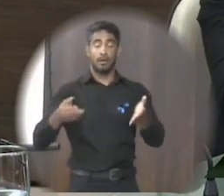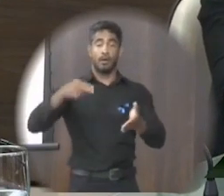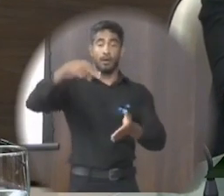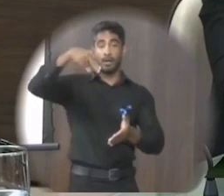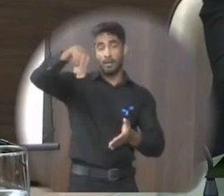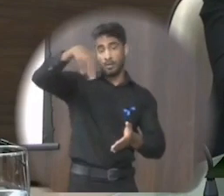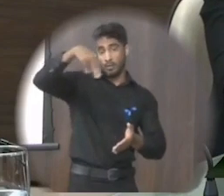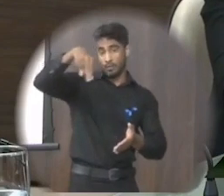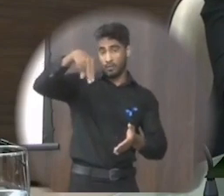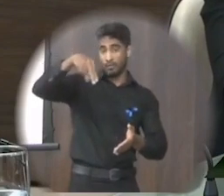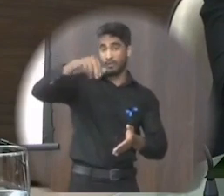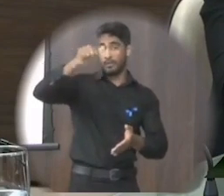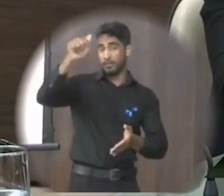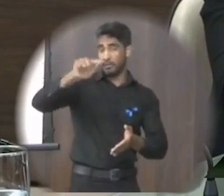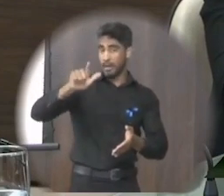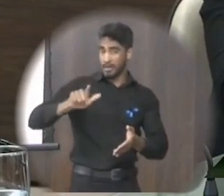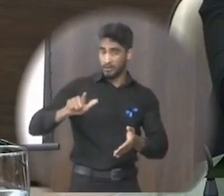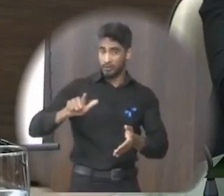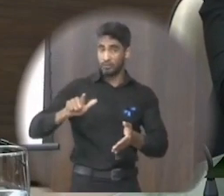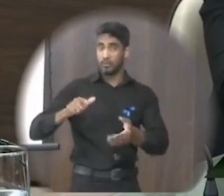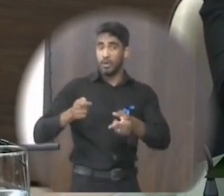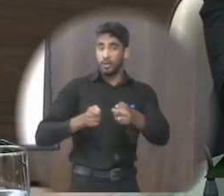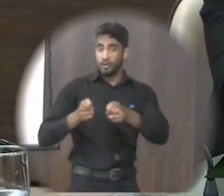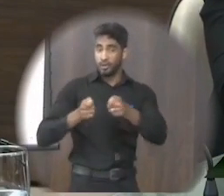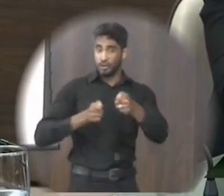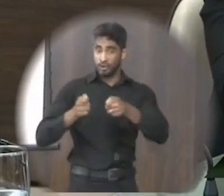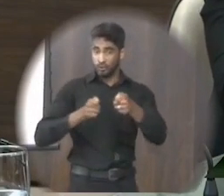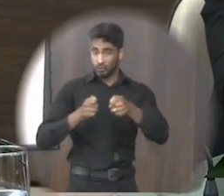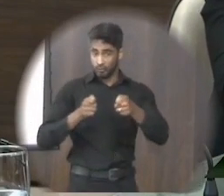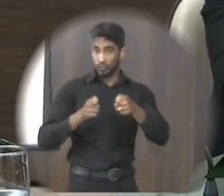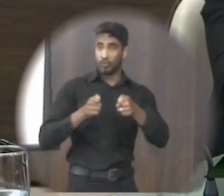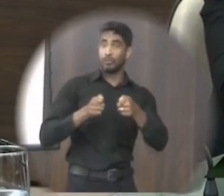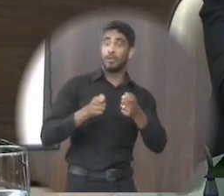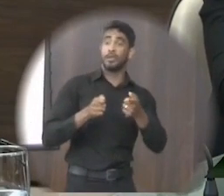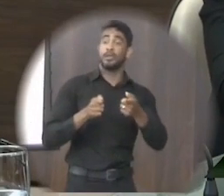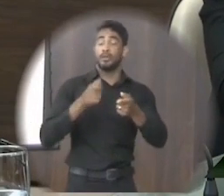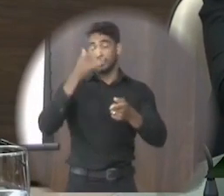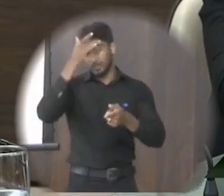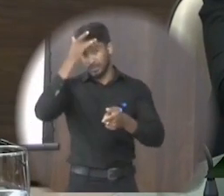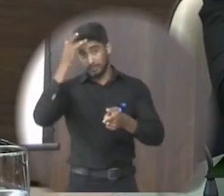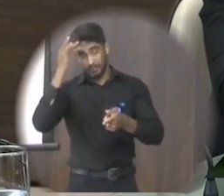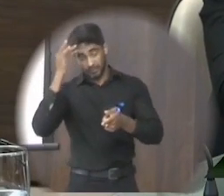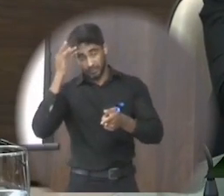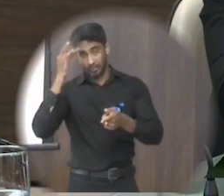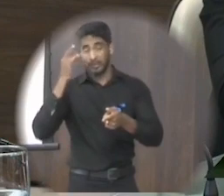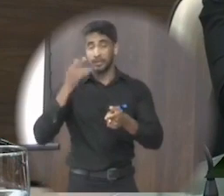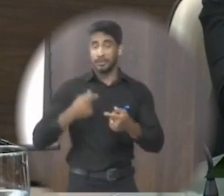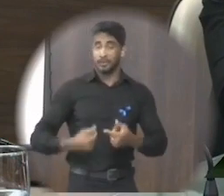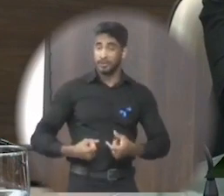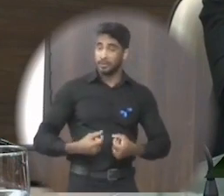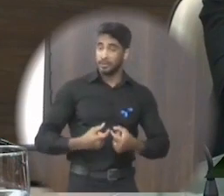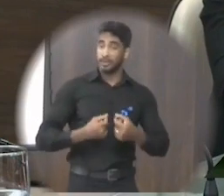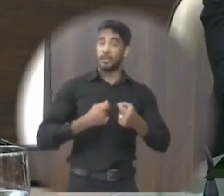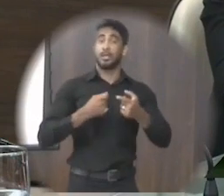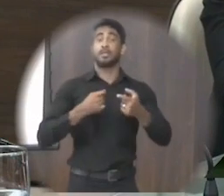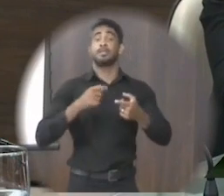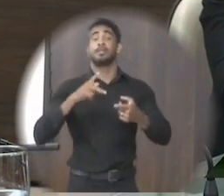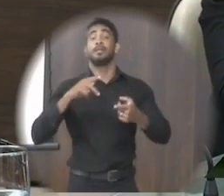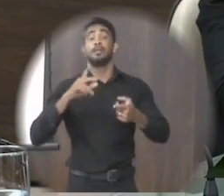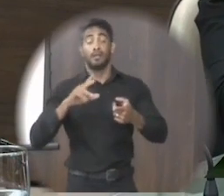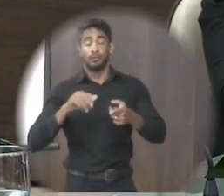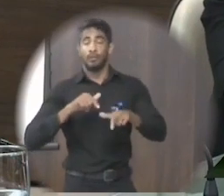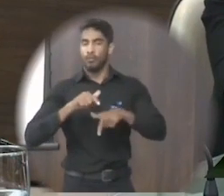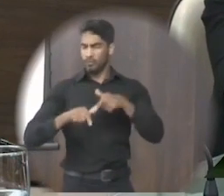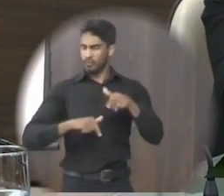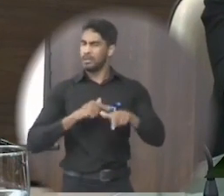de prevenir o controle de casos de diabetes e o trabalho que a equipe do NAS faz na atividade física é importante